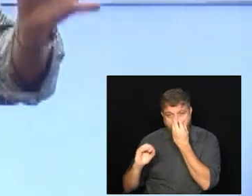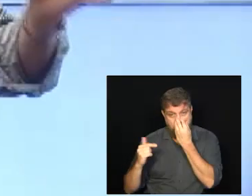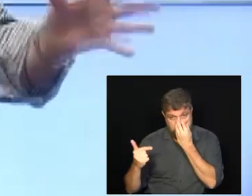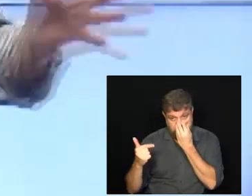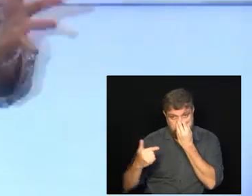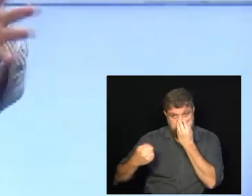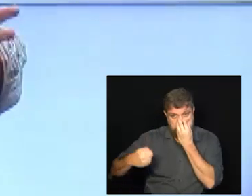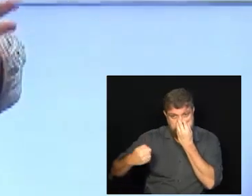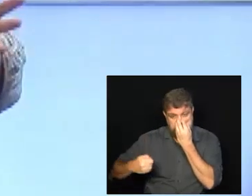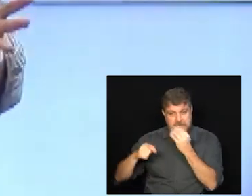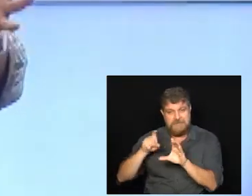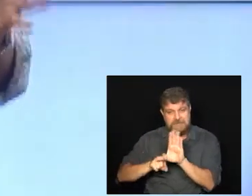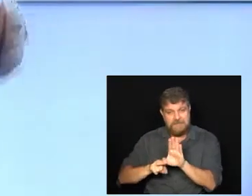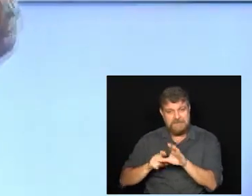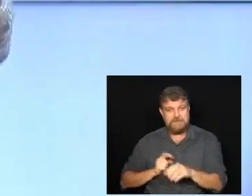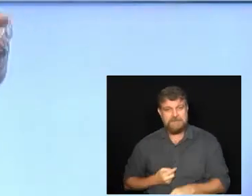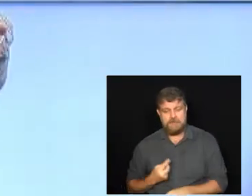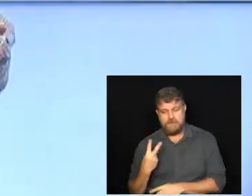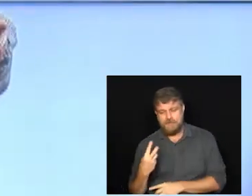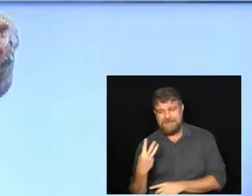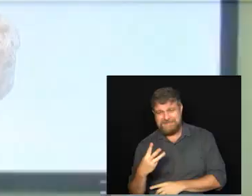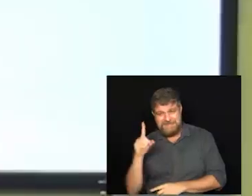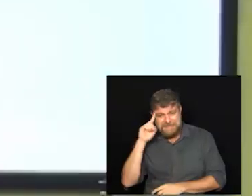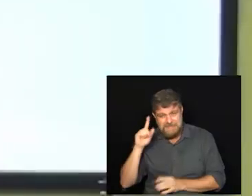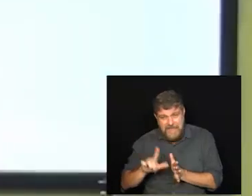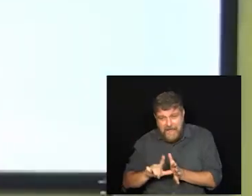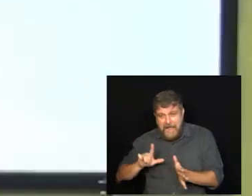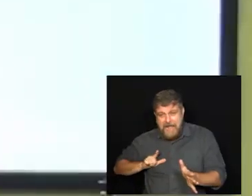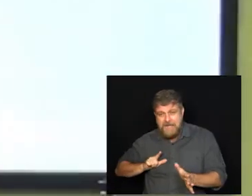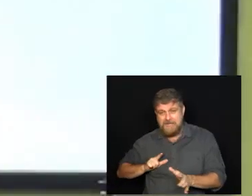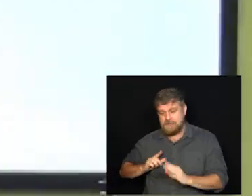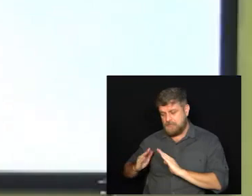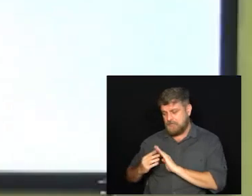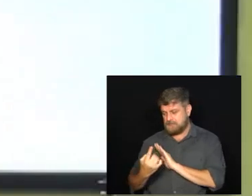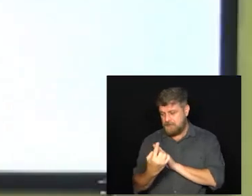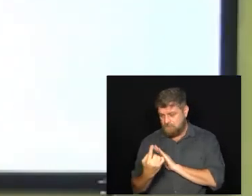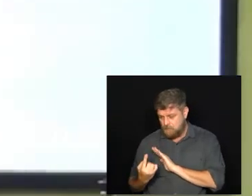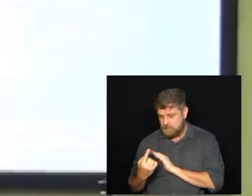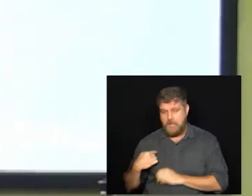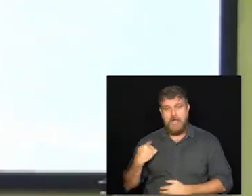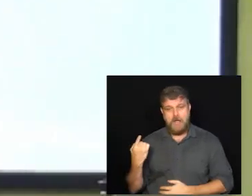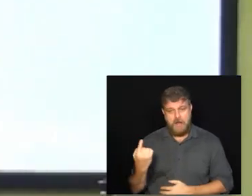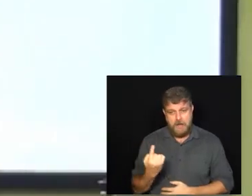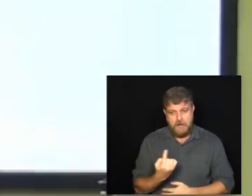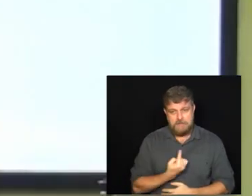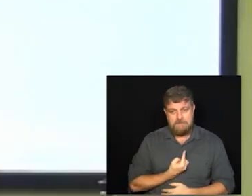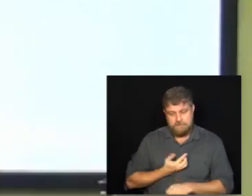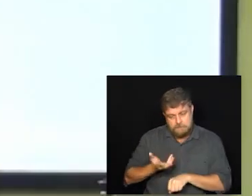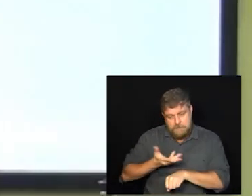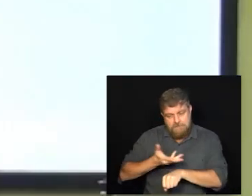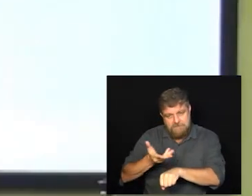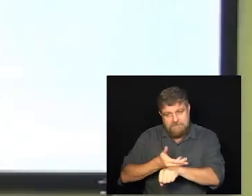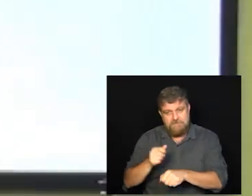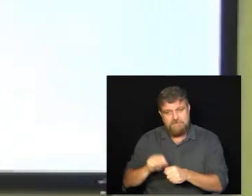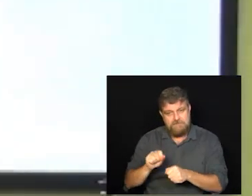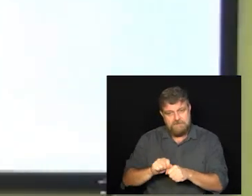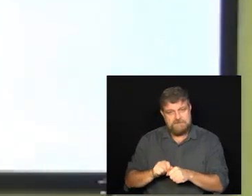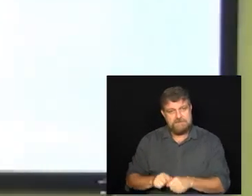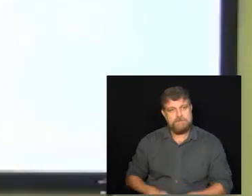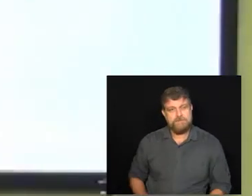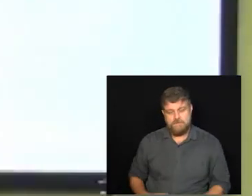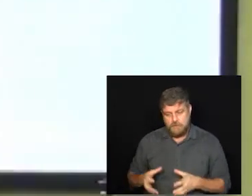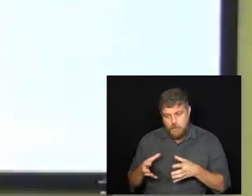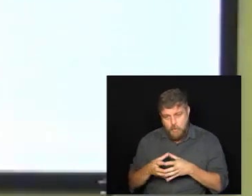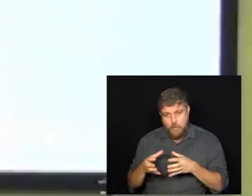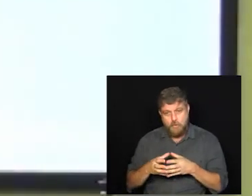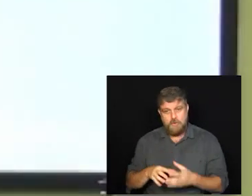dele para ficar aqueles 2, 3 dias antes de ir embora para casa, nós vamos adiantar essa alta com o grupo